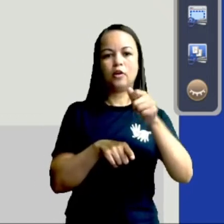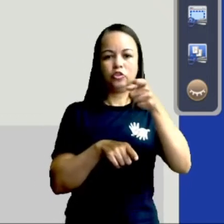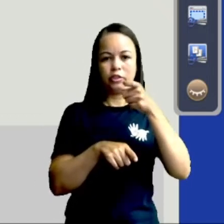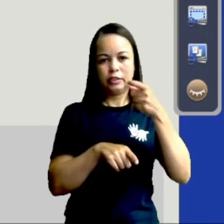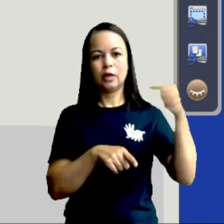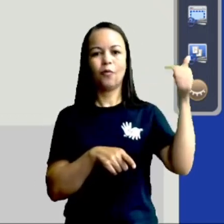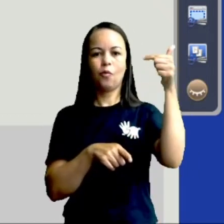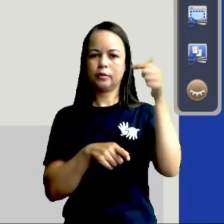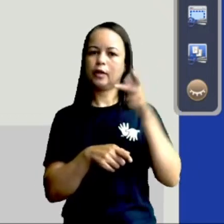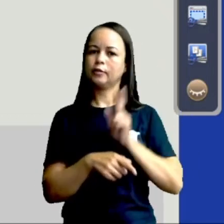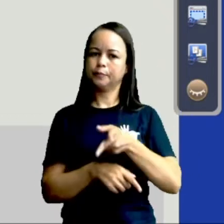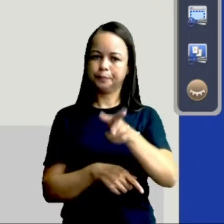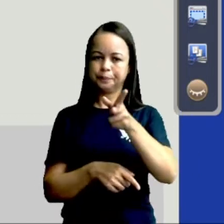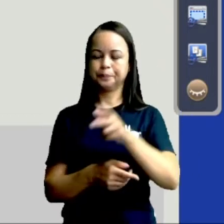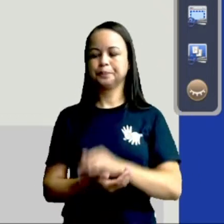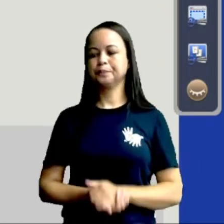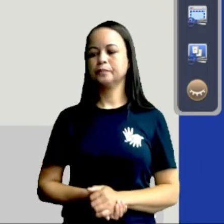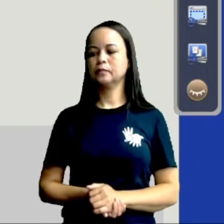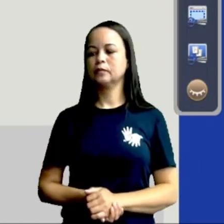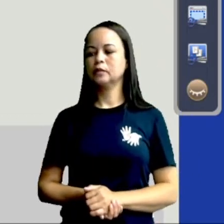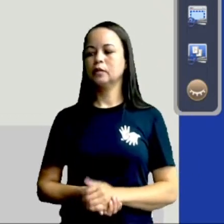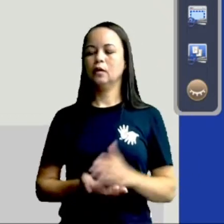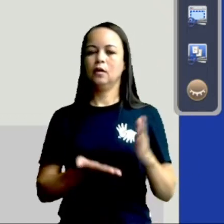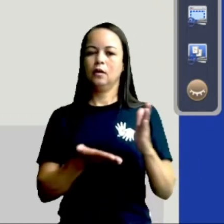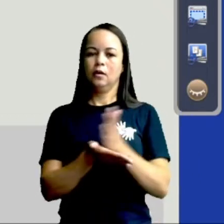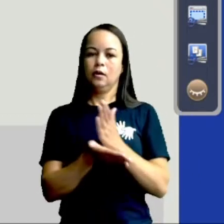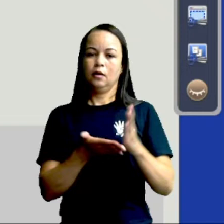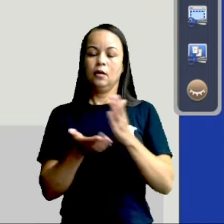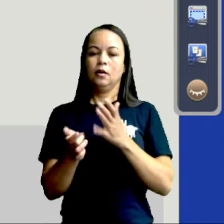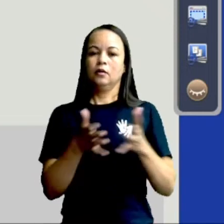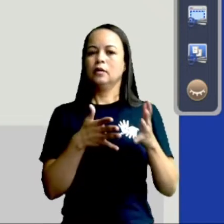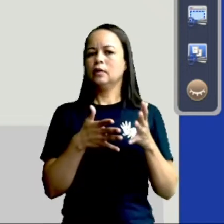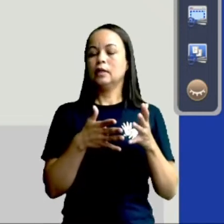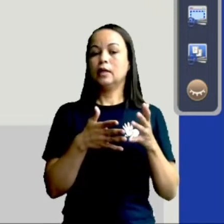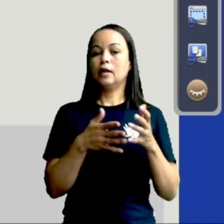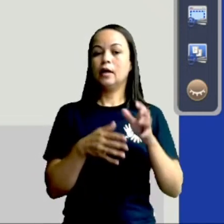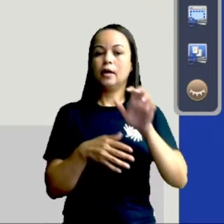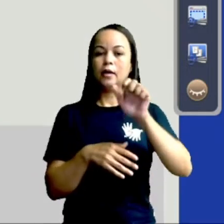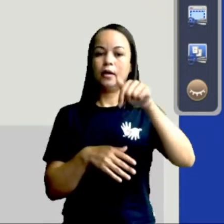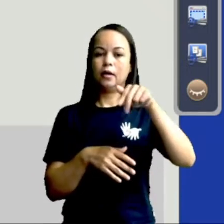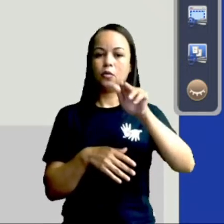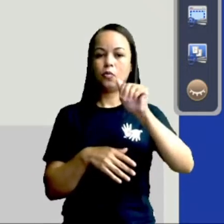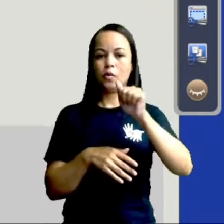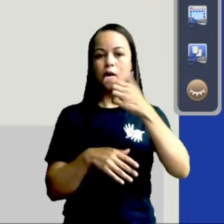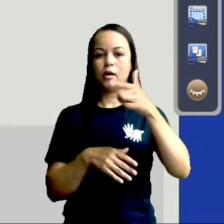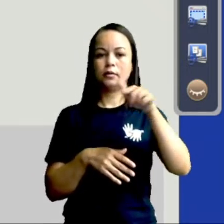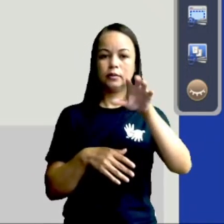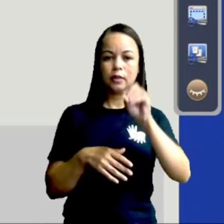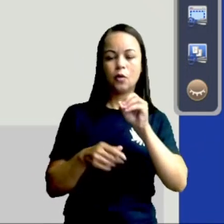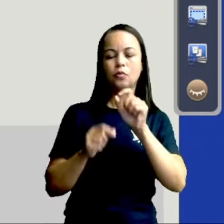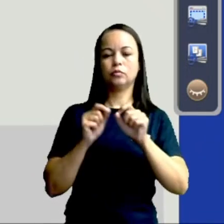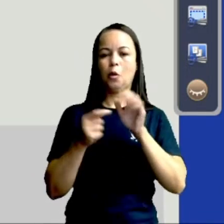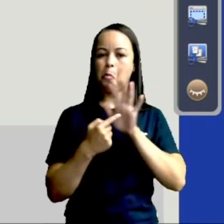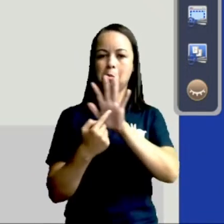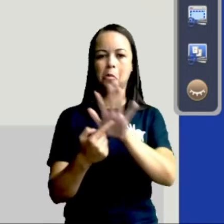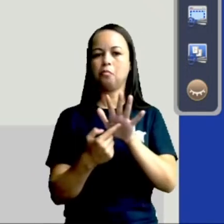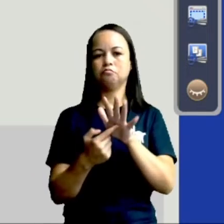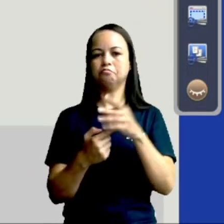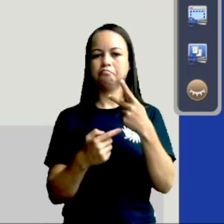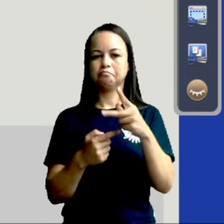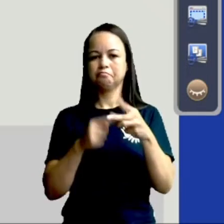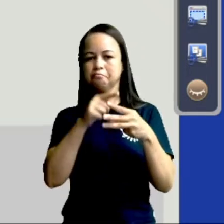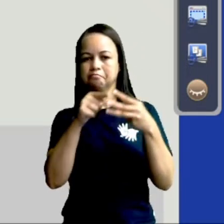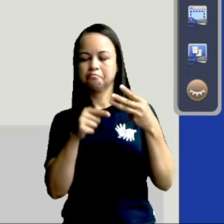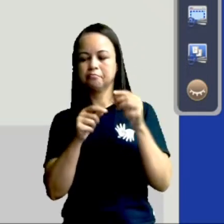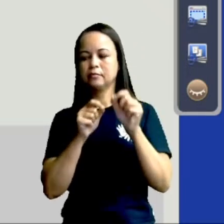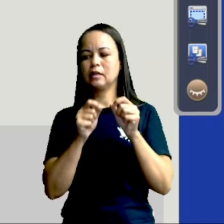sempre. E em algumas vezes, a equação não aparece com essas três parcelas. Às vezes, ela só aparece